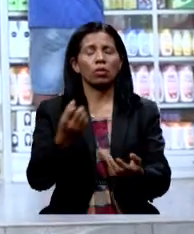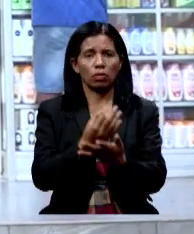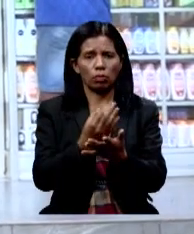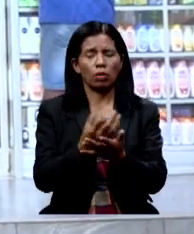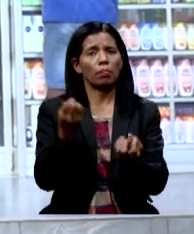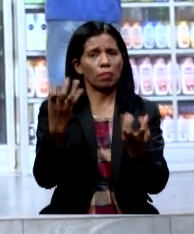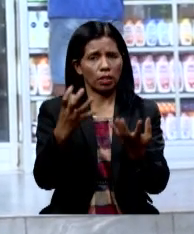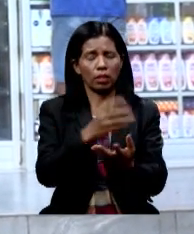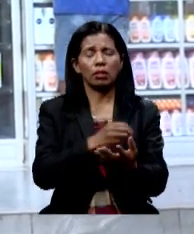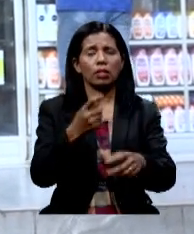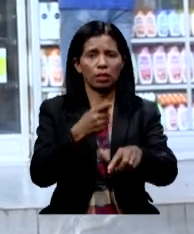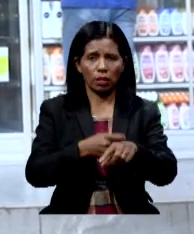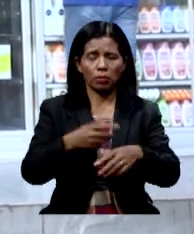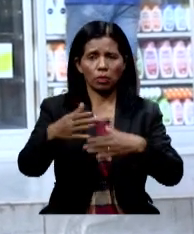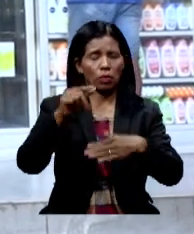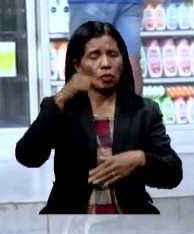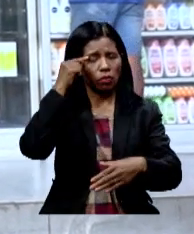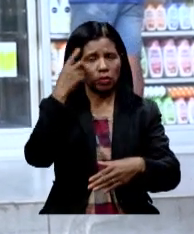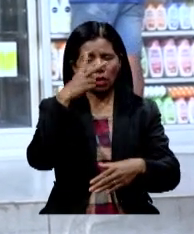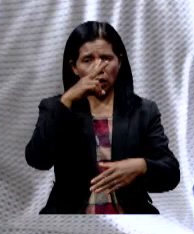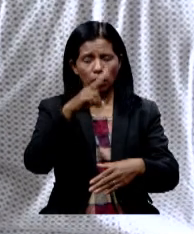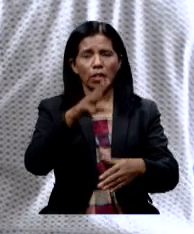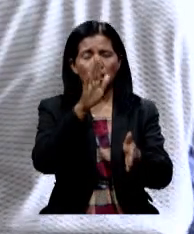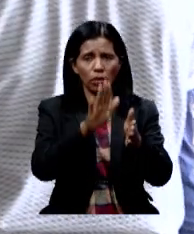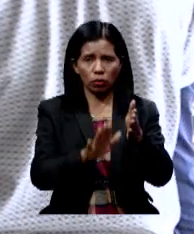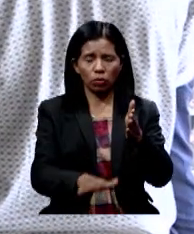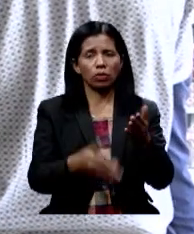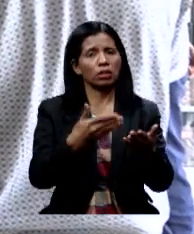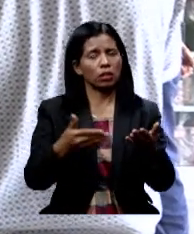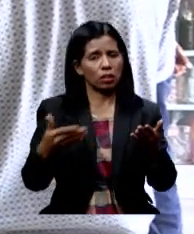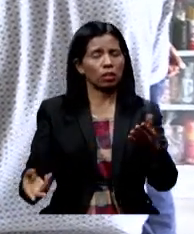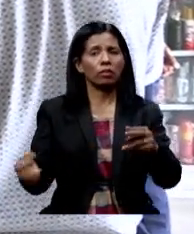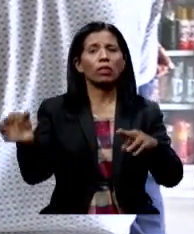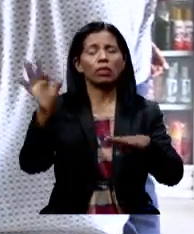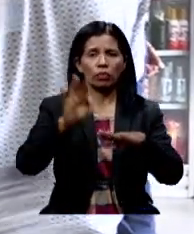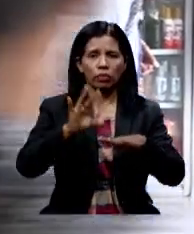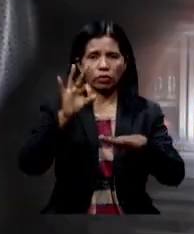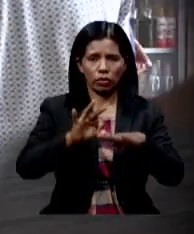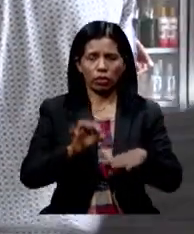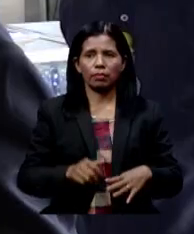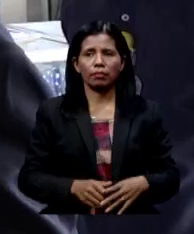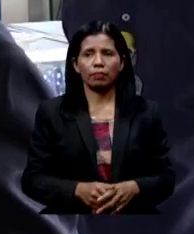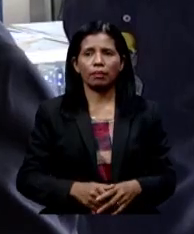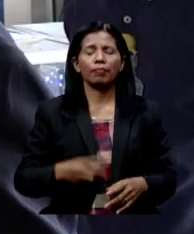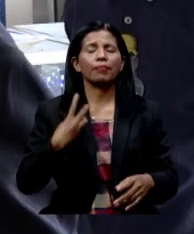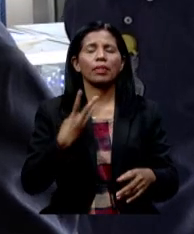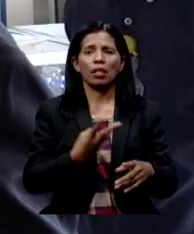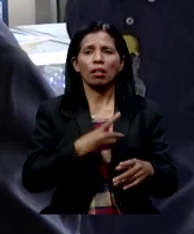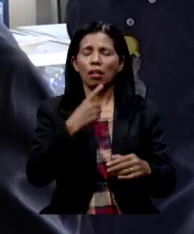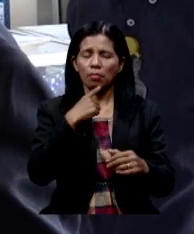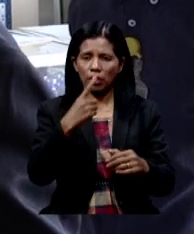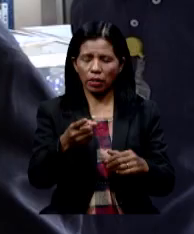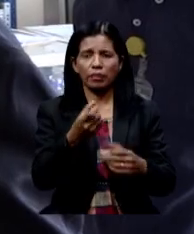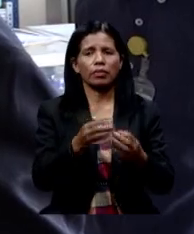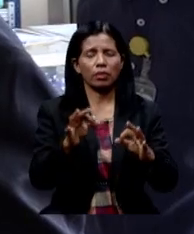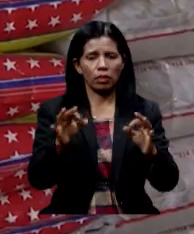maybe tempo bara governo se resolve no atún sasan folin. E do Neruto, Lourida, me retemidou na queda de